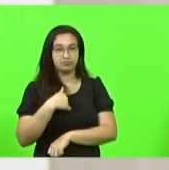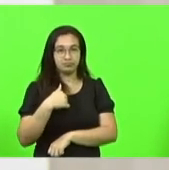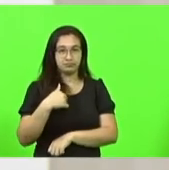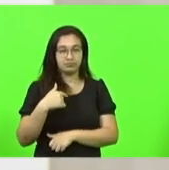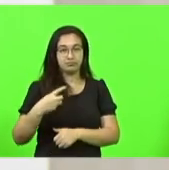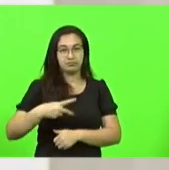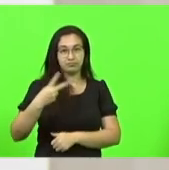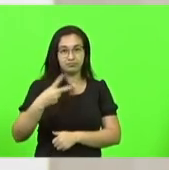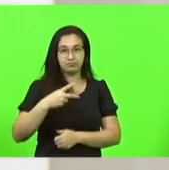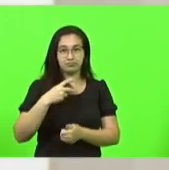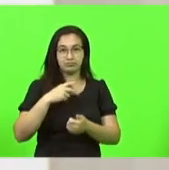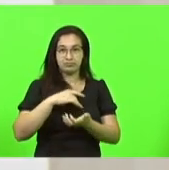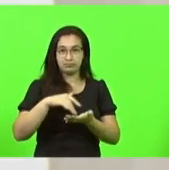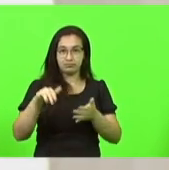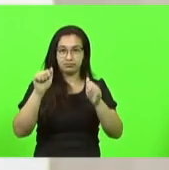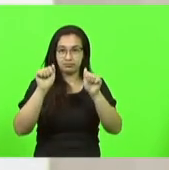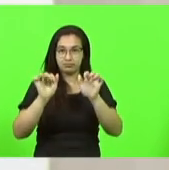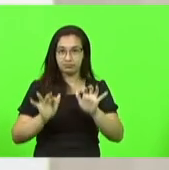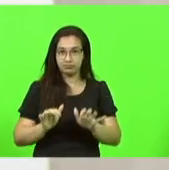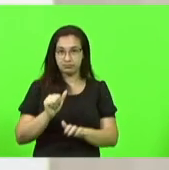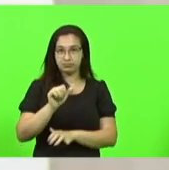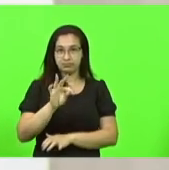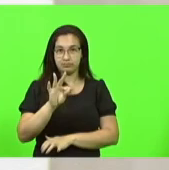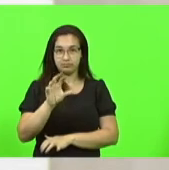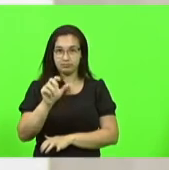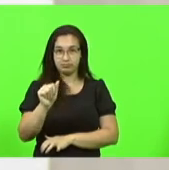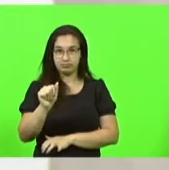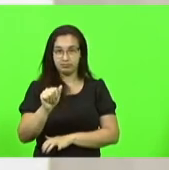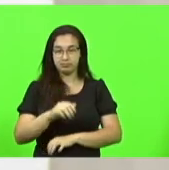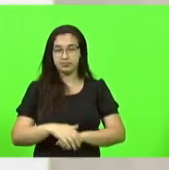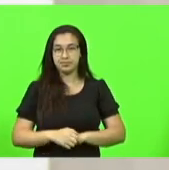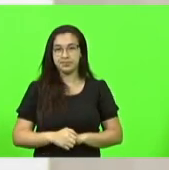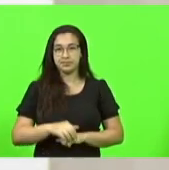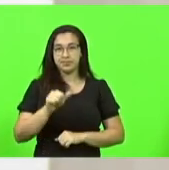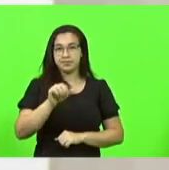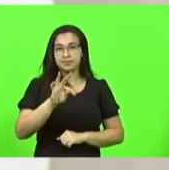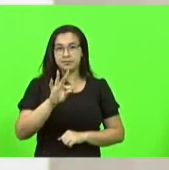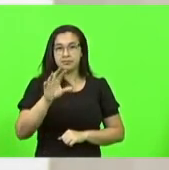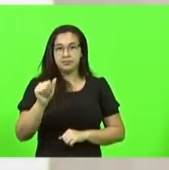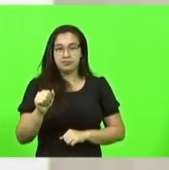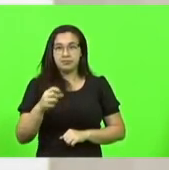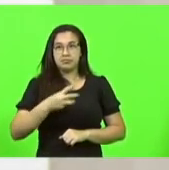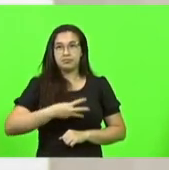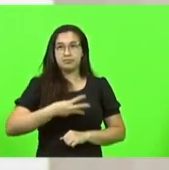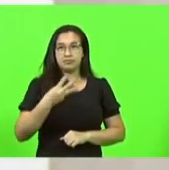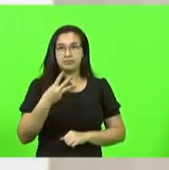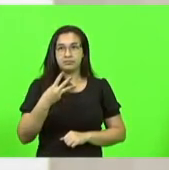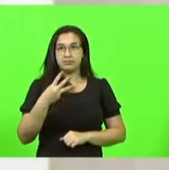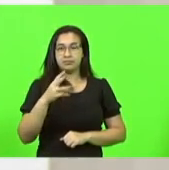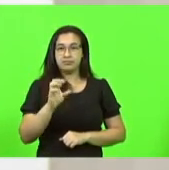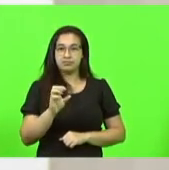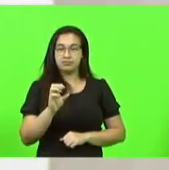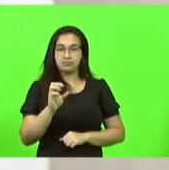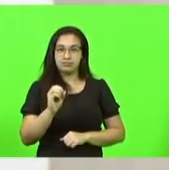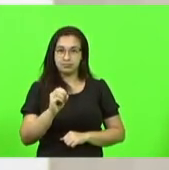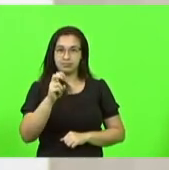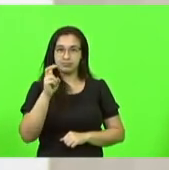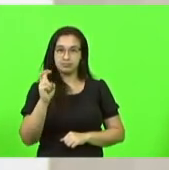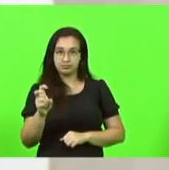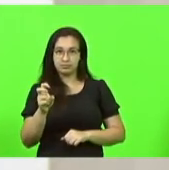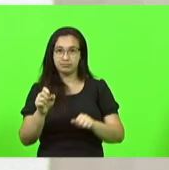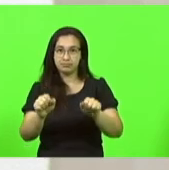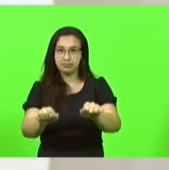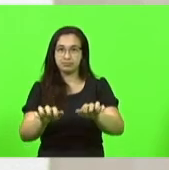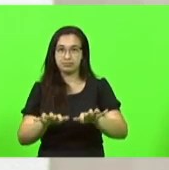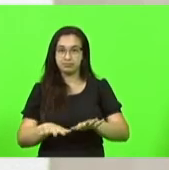segundo o secretário, lavrou a presente ata. Ata da 35ª Sessão Extraordinária